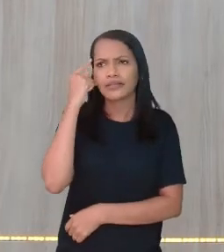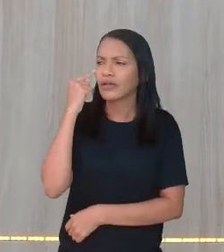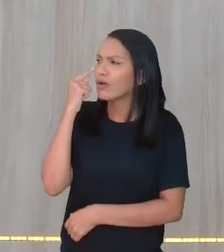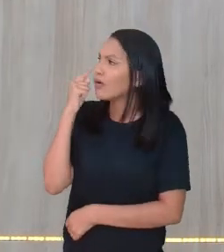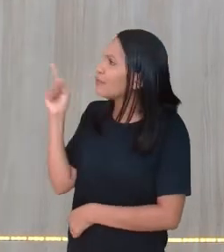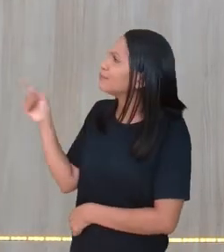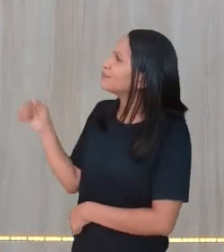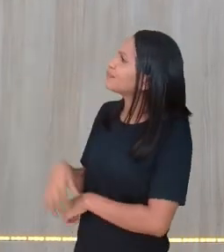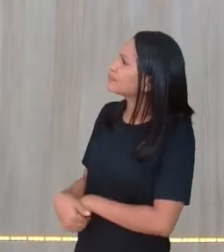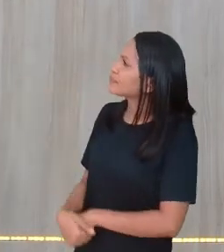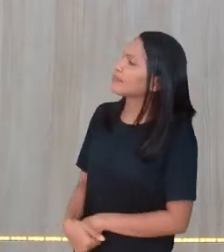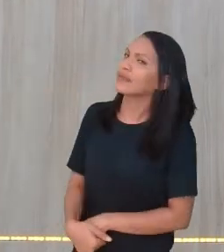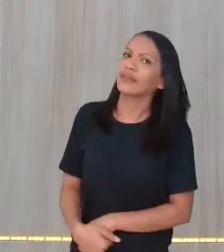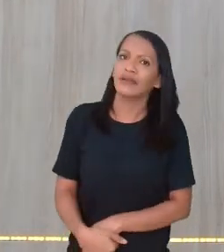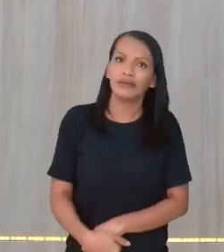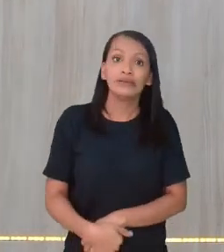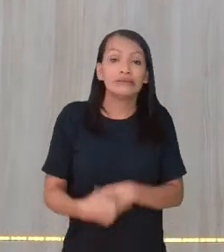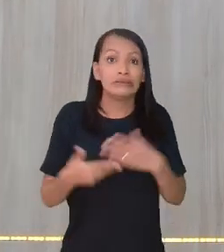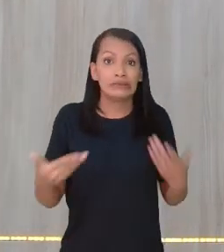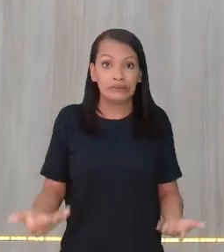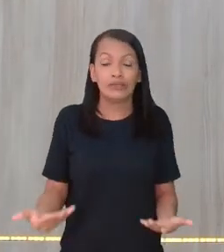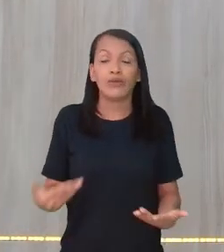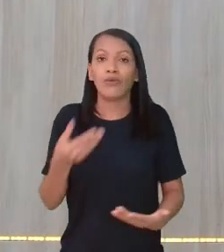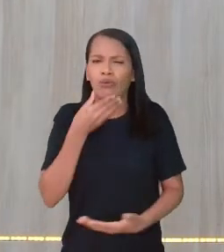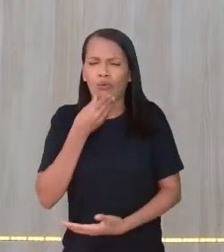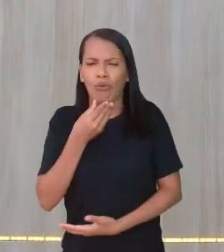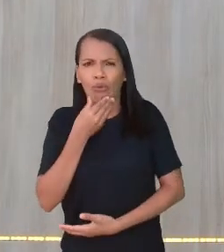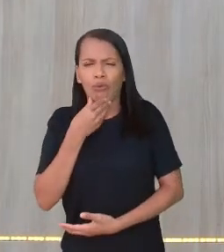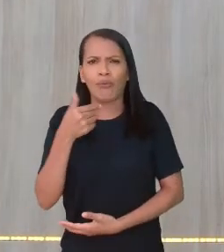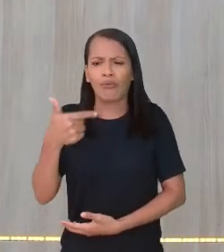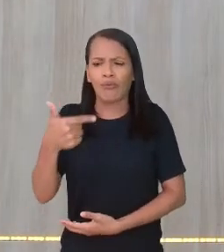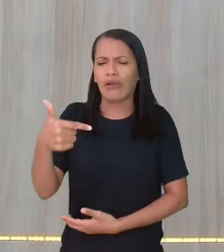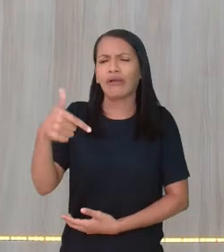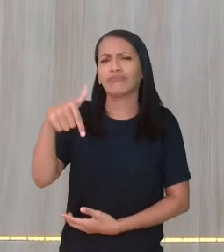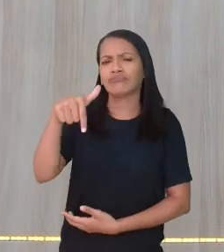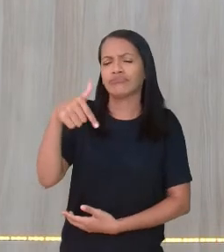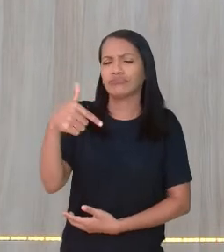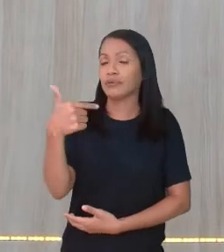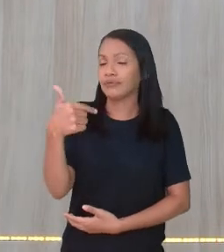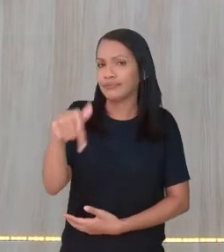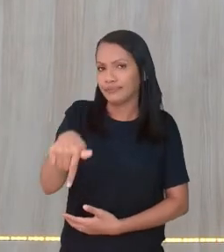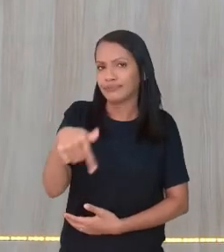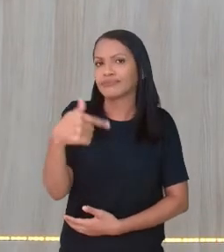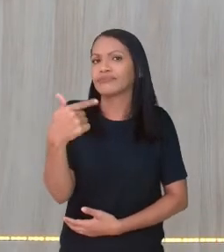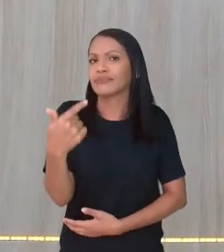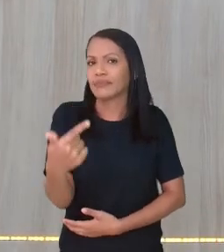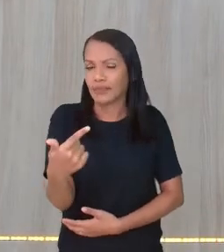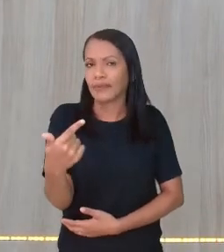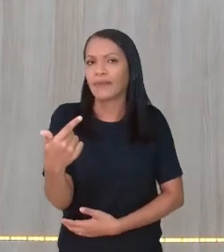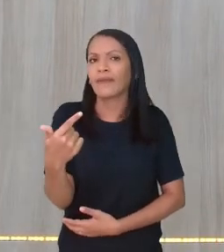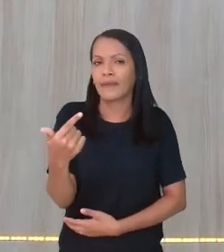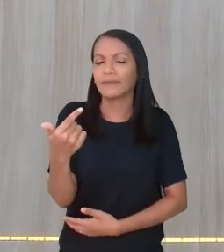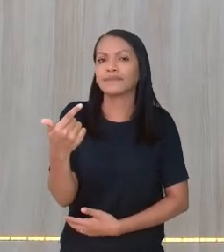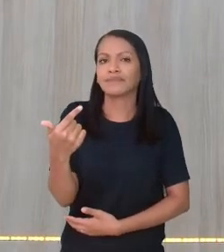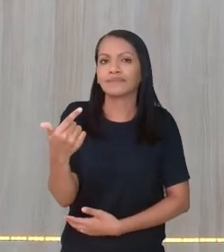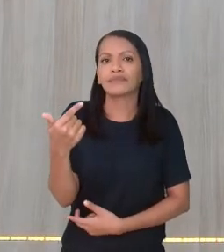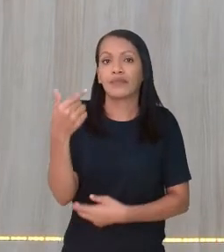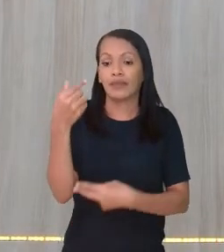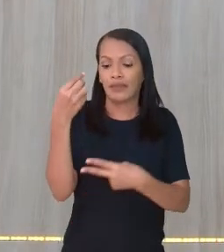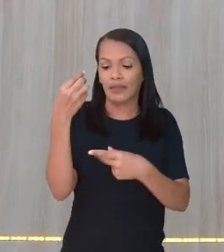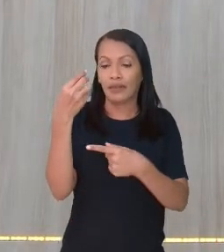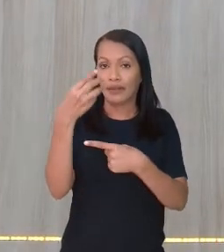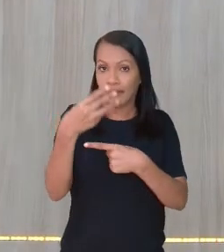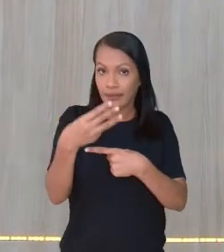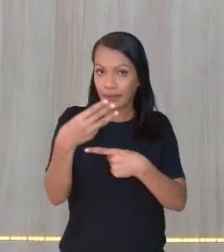Veja, ele levou R$ 72. Desses R$ 72, ele gastou 3/8. Então, se